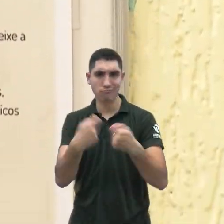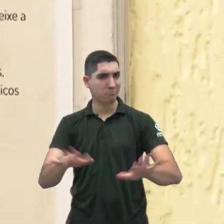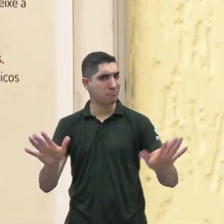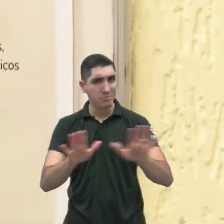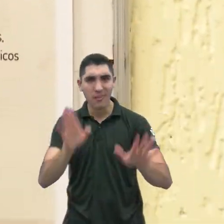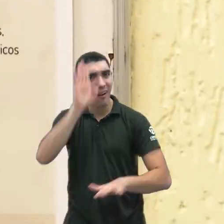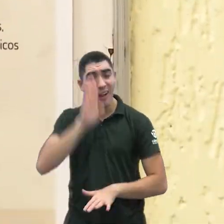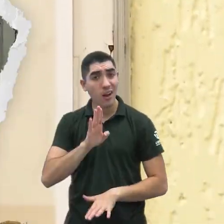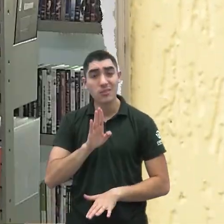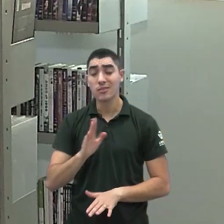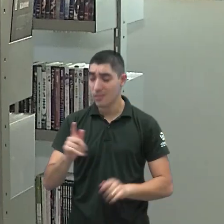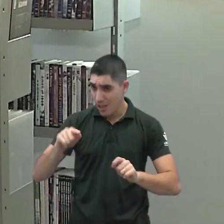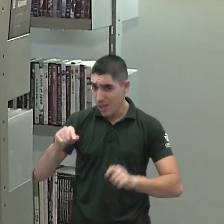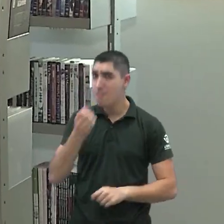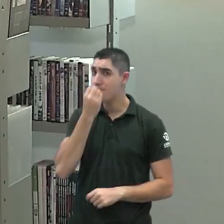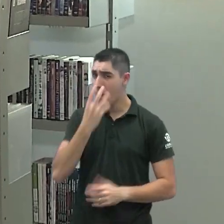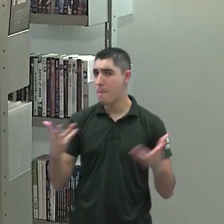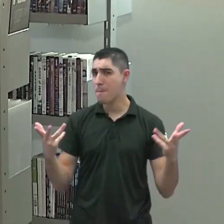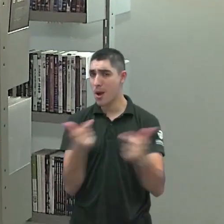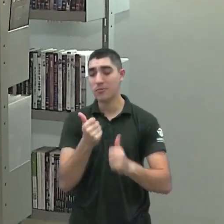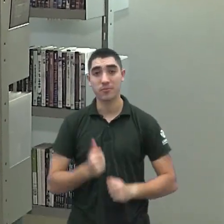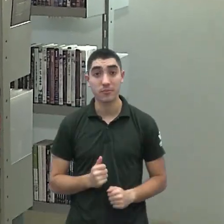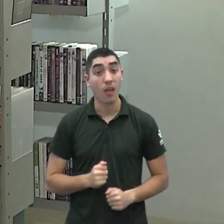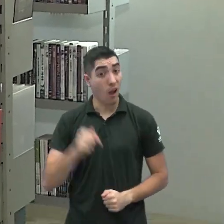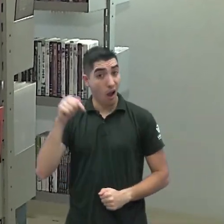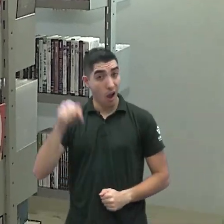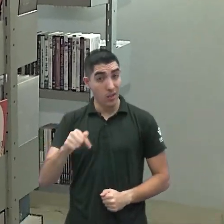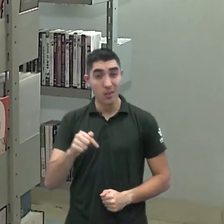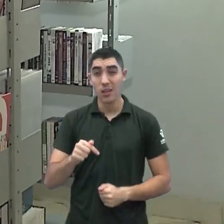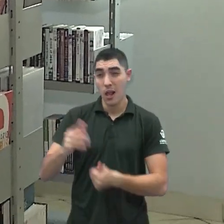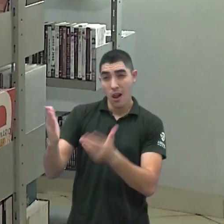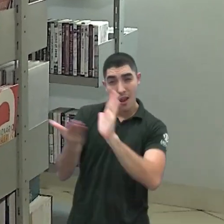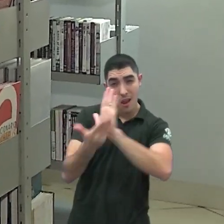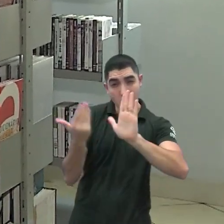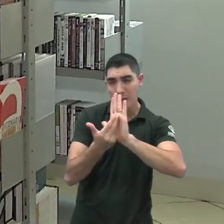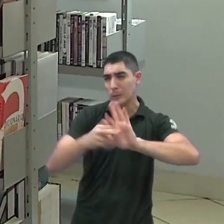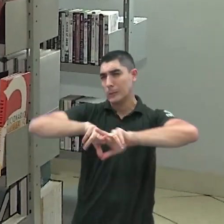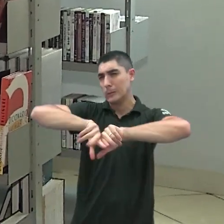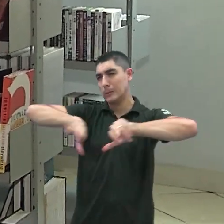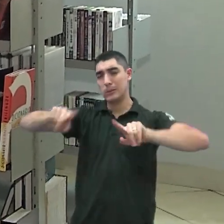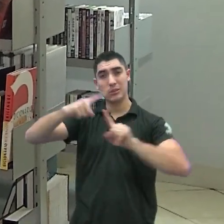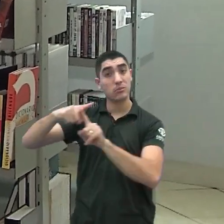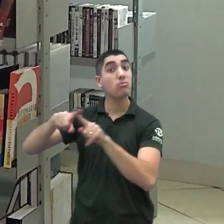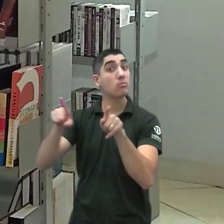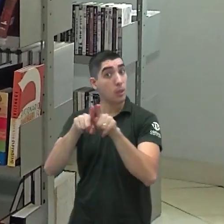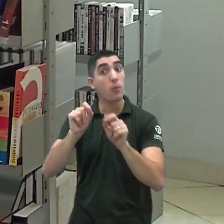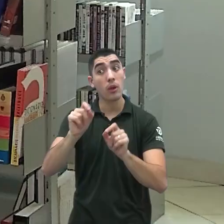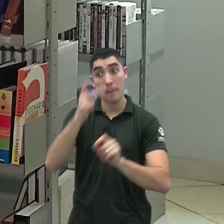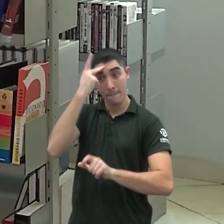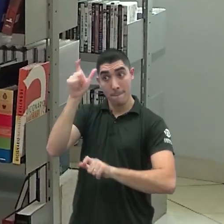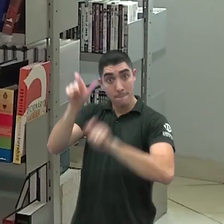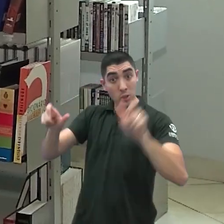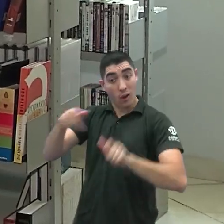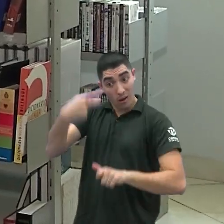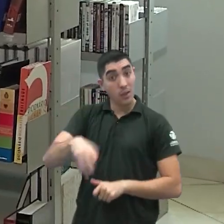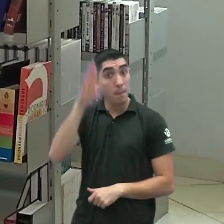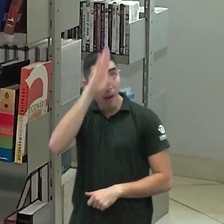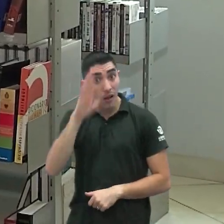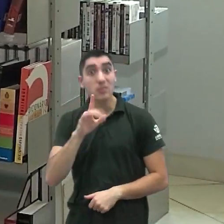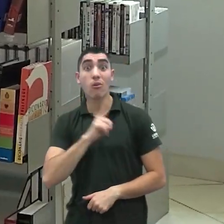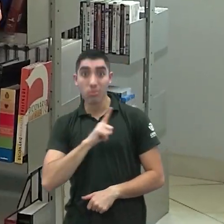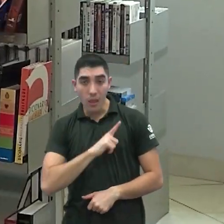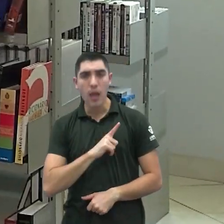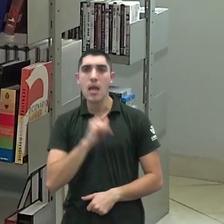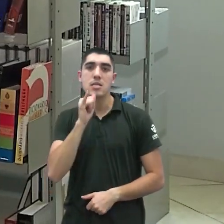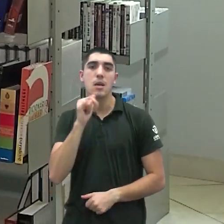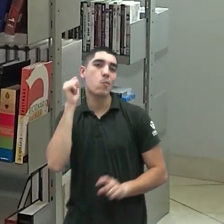fica ainda melhor. Aqui nós temos excelentes opções de leitura, incluindo obras de escritores brasileiros